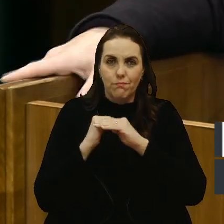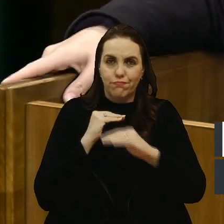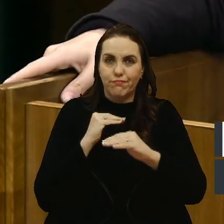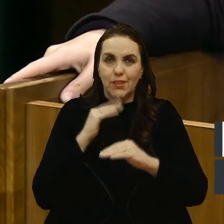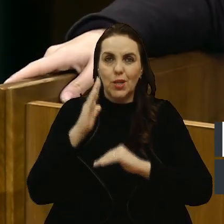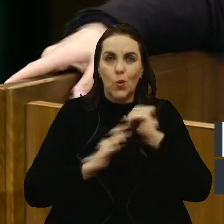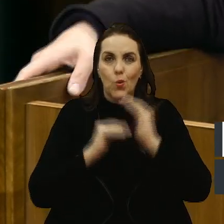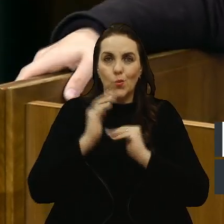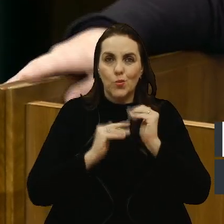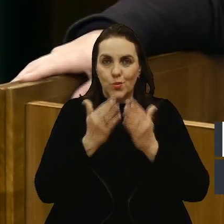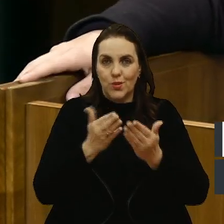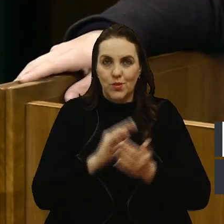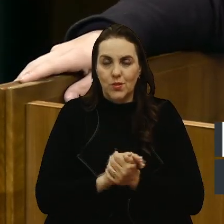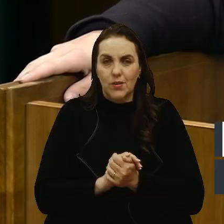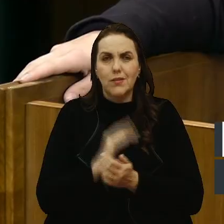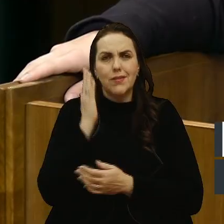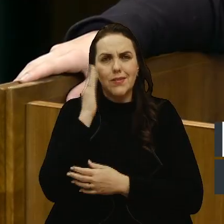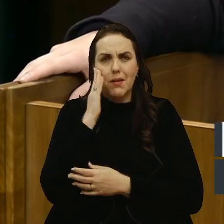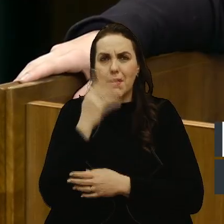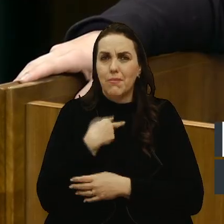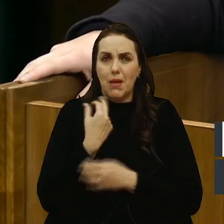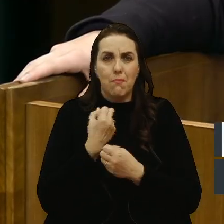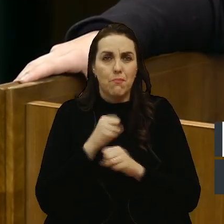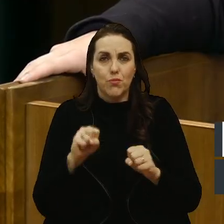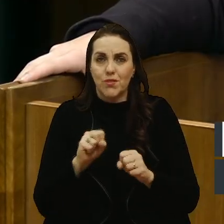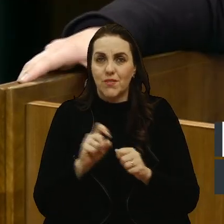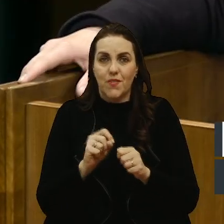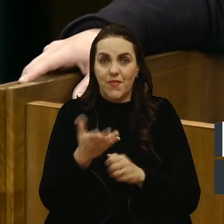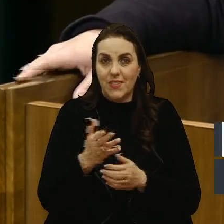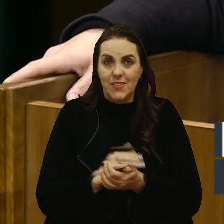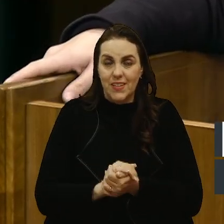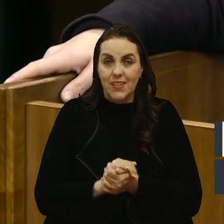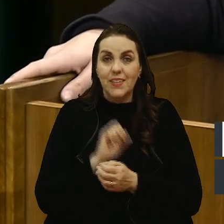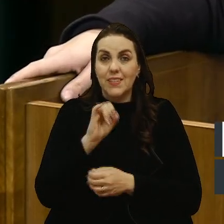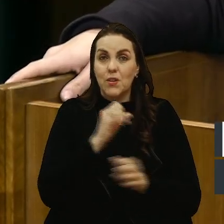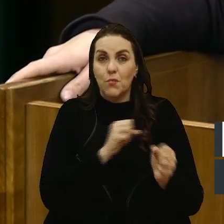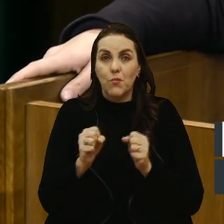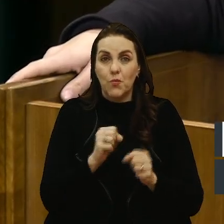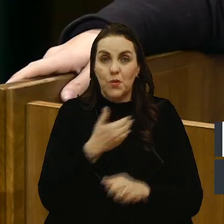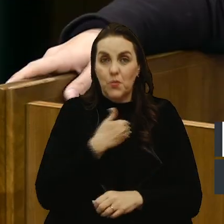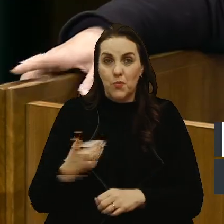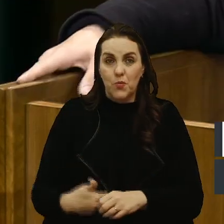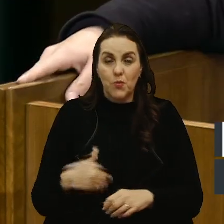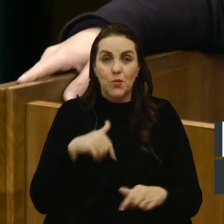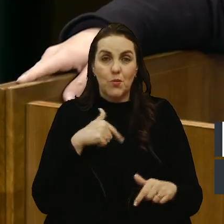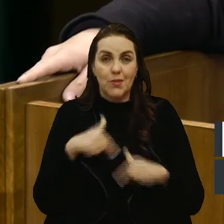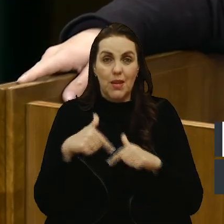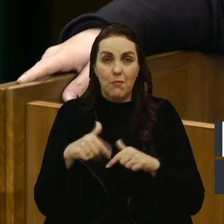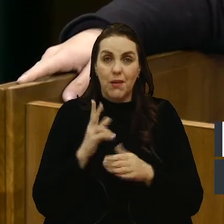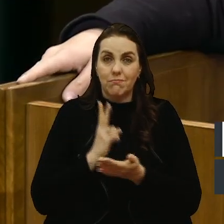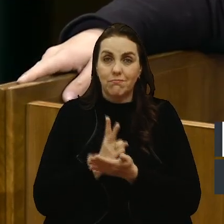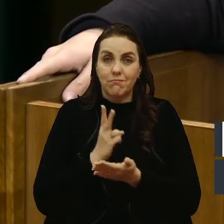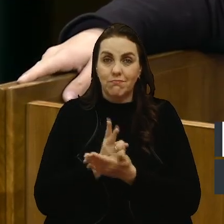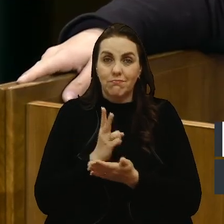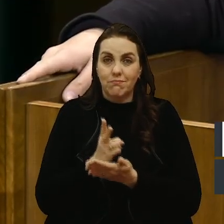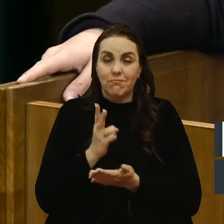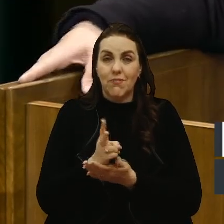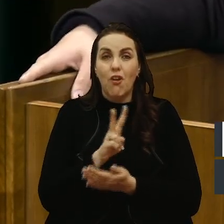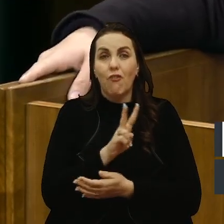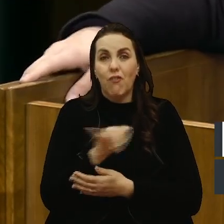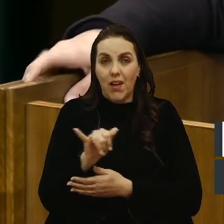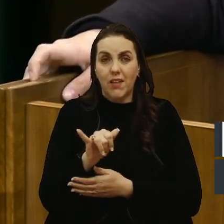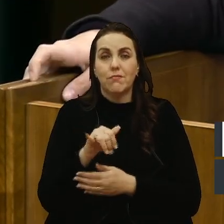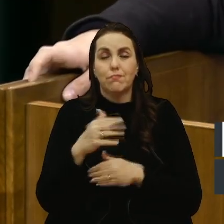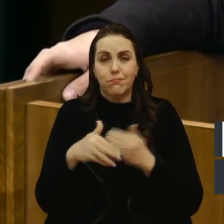Nós sabemos que é praticamente impossível fazer isso. Se o poder público não tiver um trabalho constante, vão